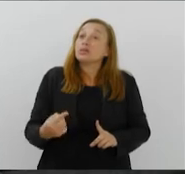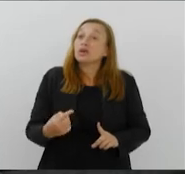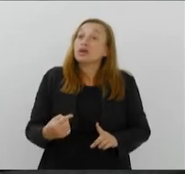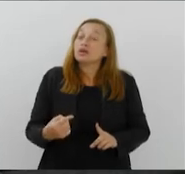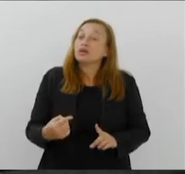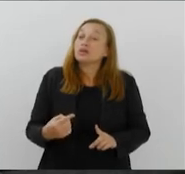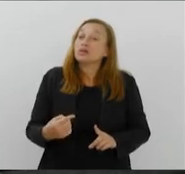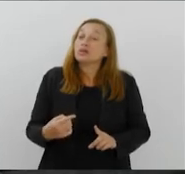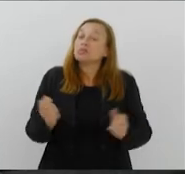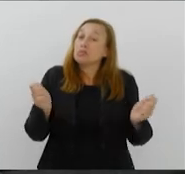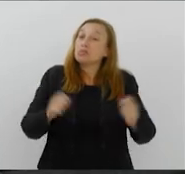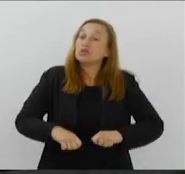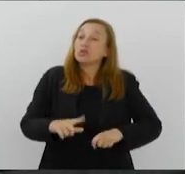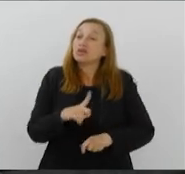há alguma possibilidade de,